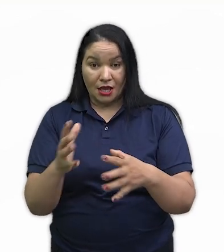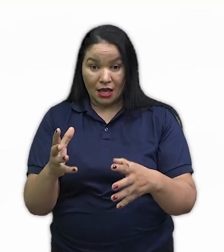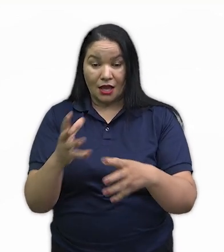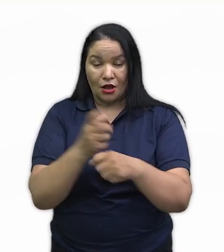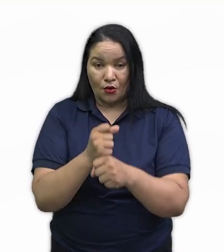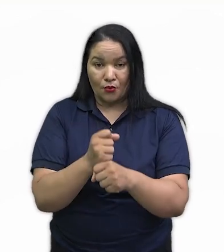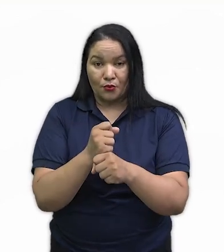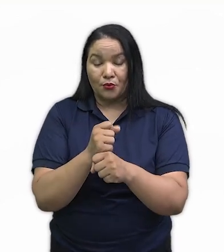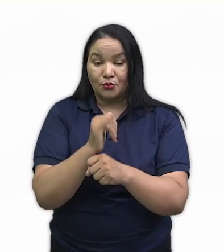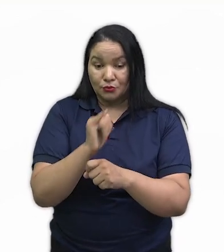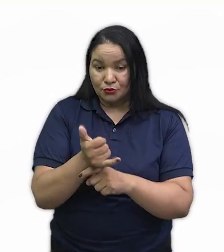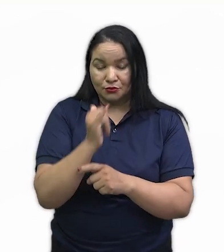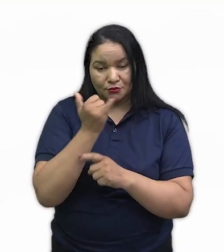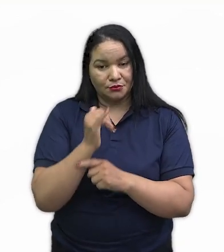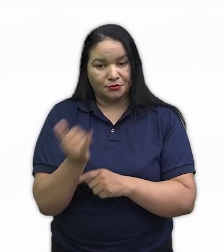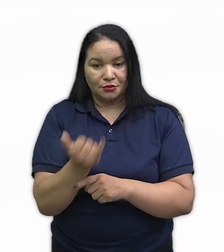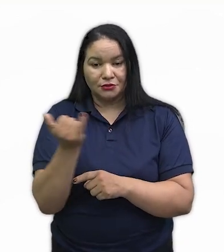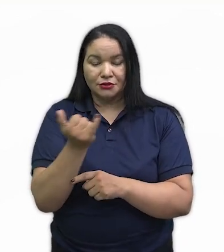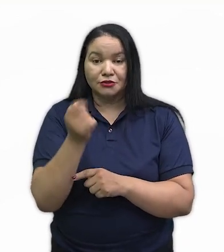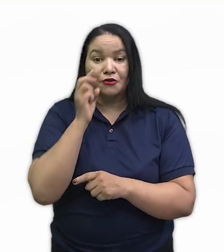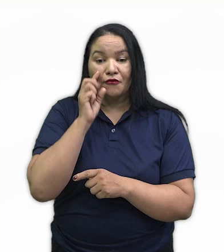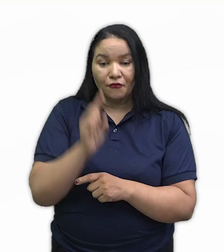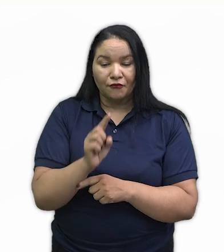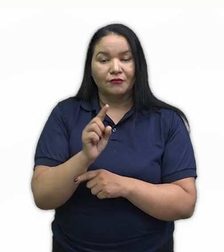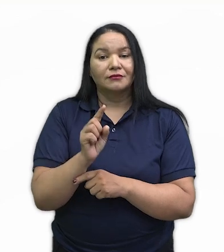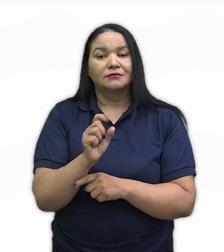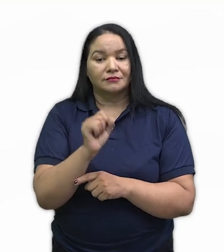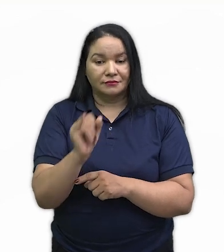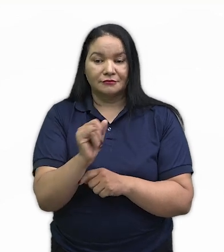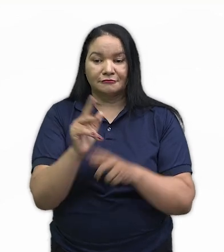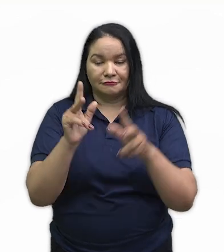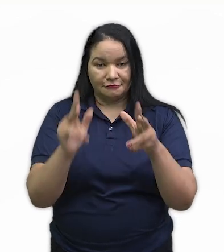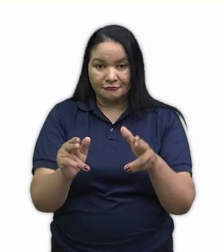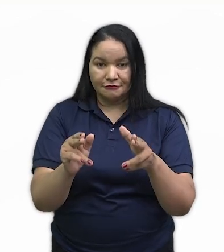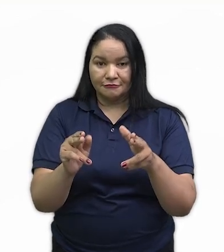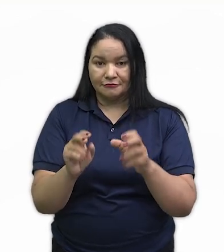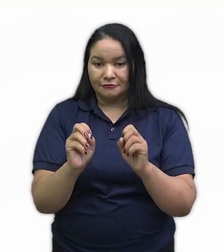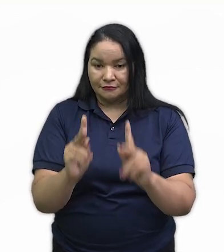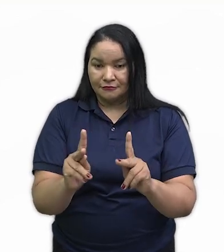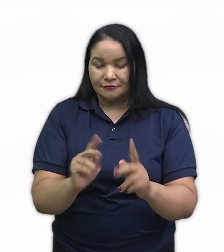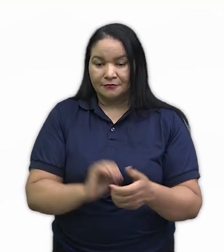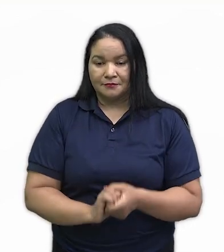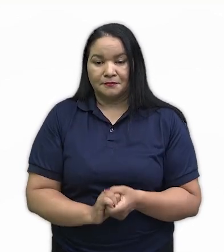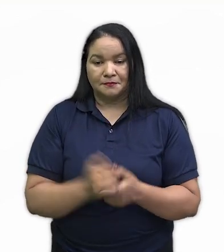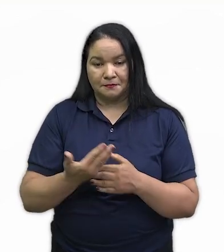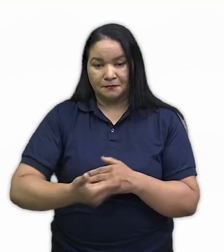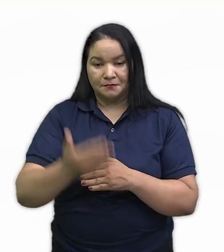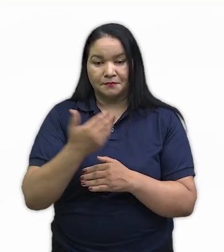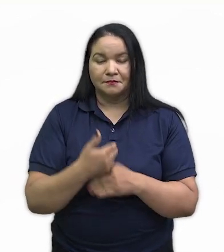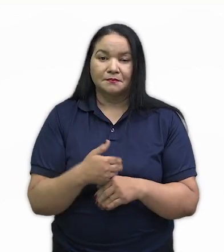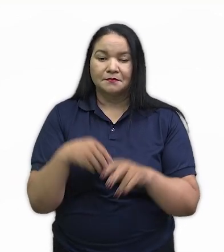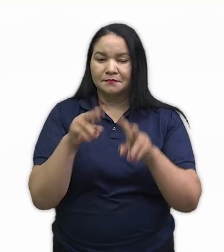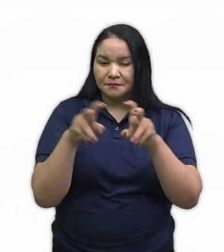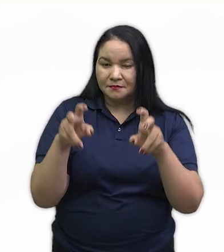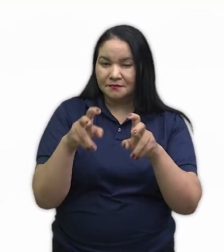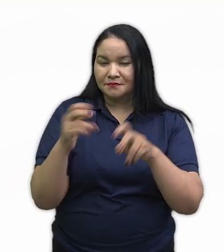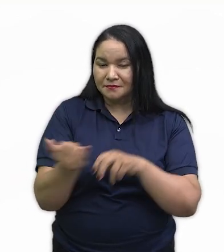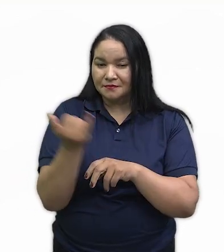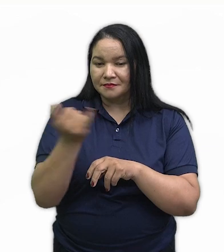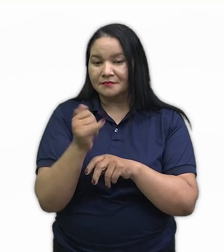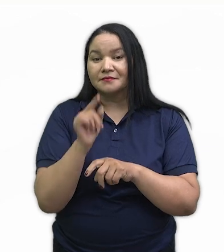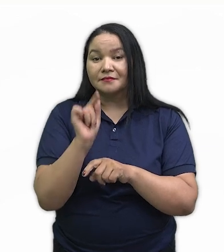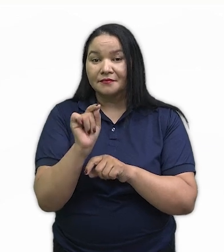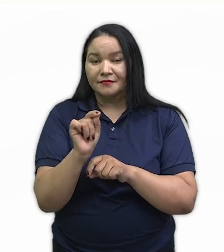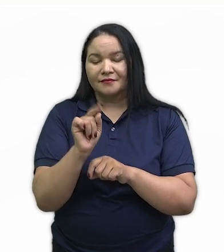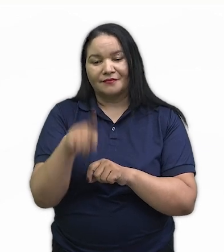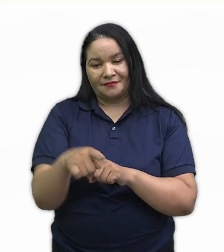de juros, é importante observar isso. Tudo bem? Continuando aqui, porque tem outro tópico importante, outro tema importante,